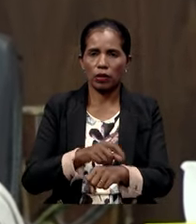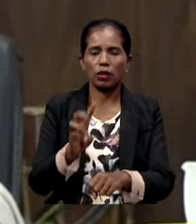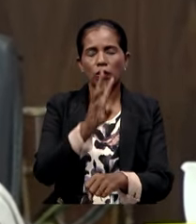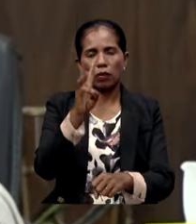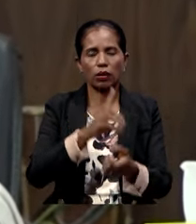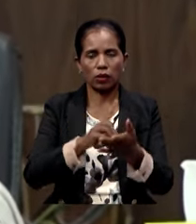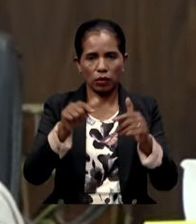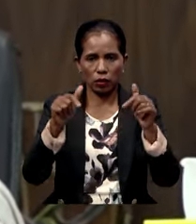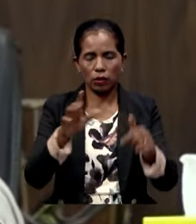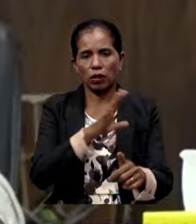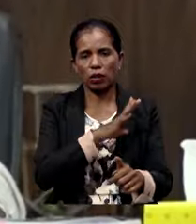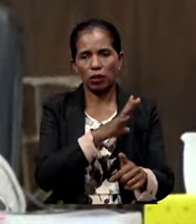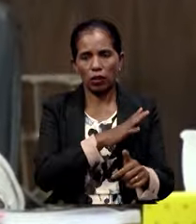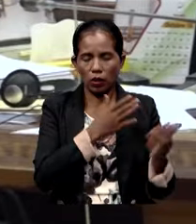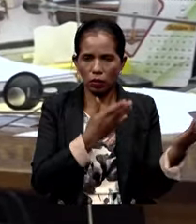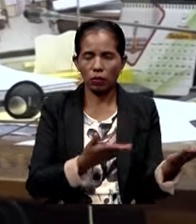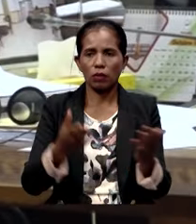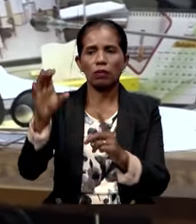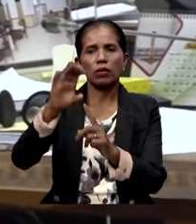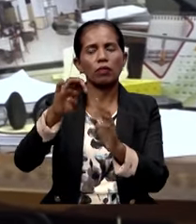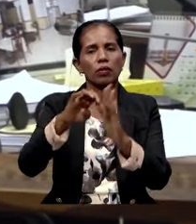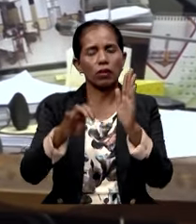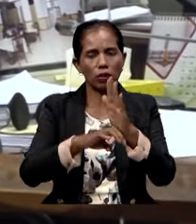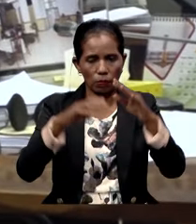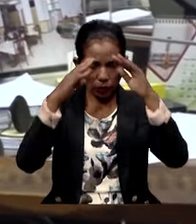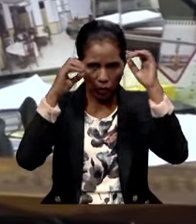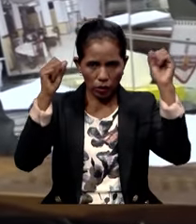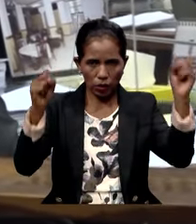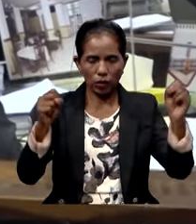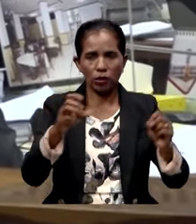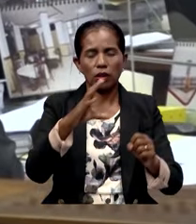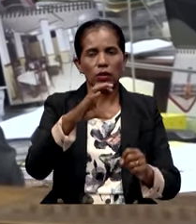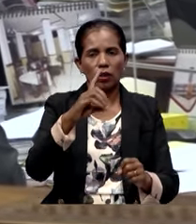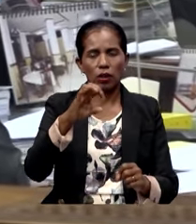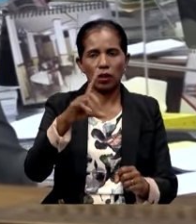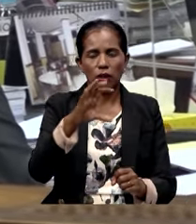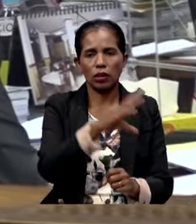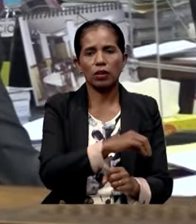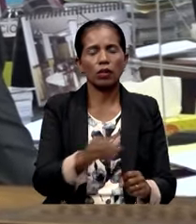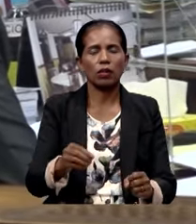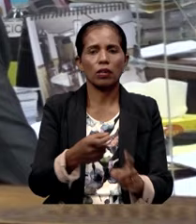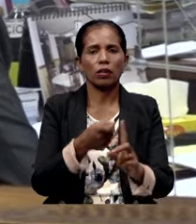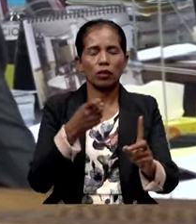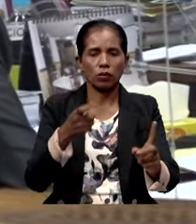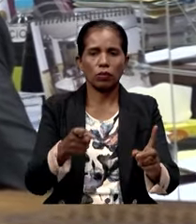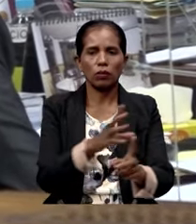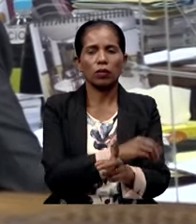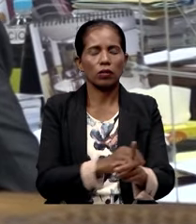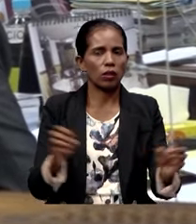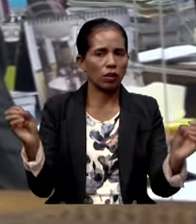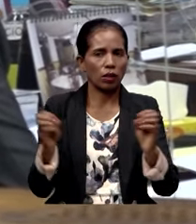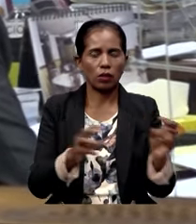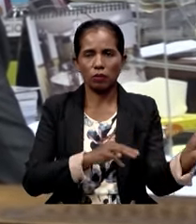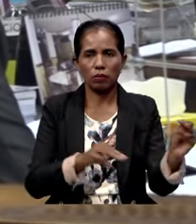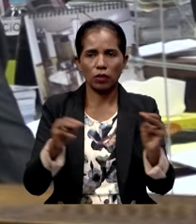ne o di encaminia va chef estado. Presidente Komisang C, Sedelija Faria dos Santos, informa usi redação final ne la afeta ba